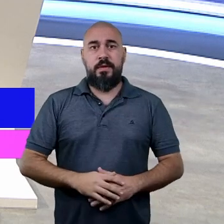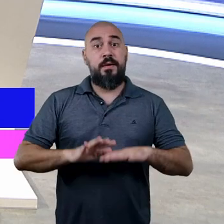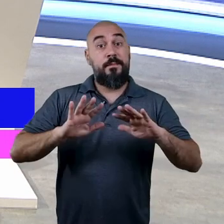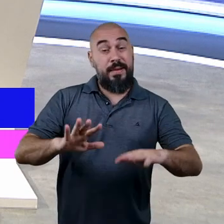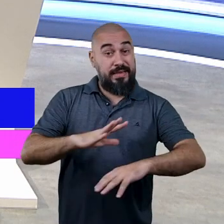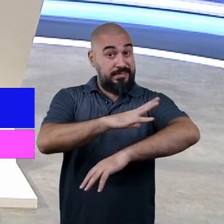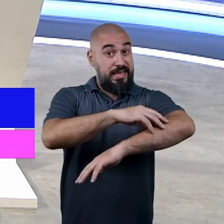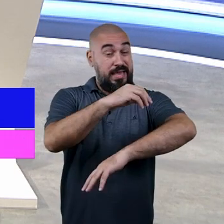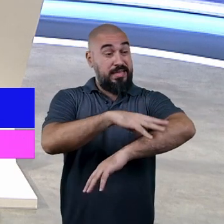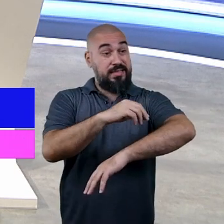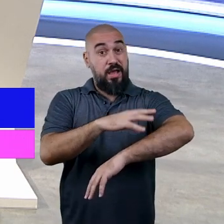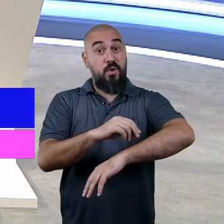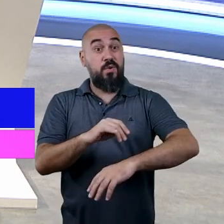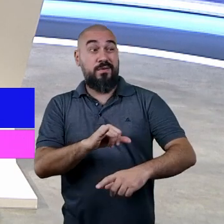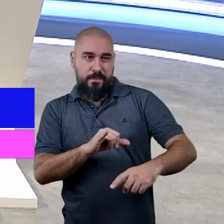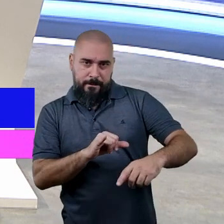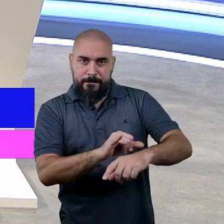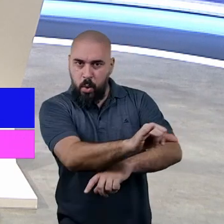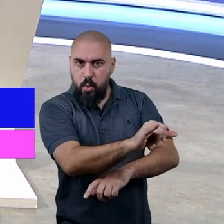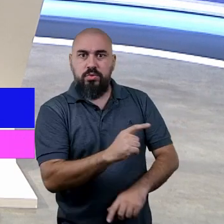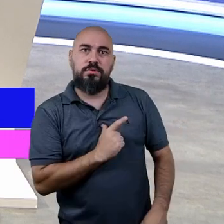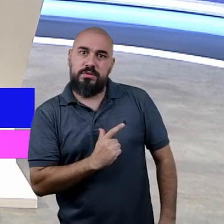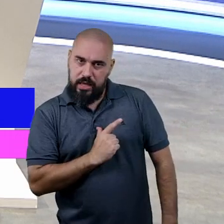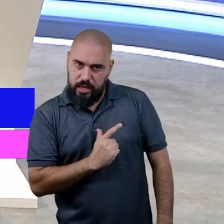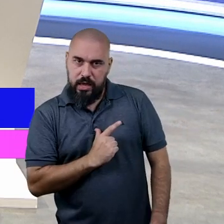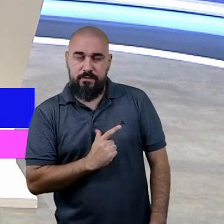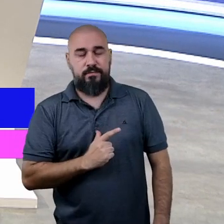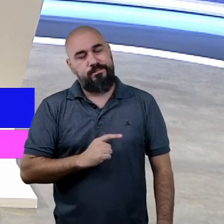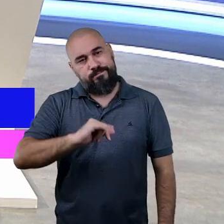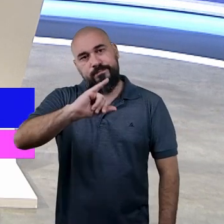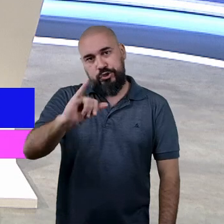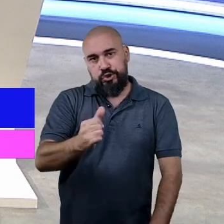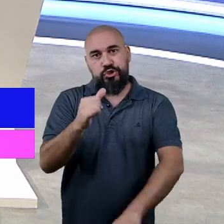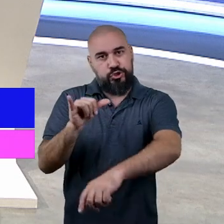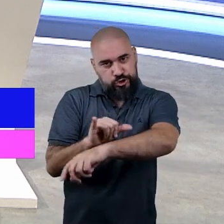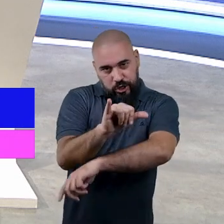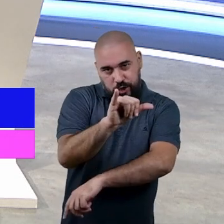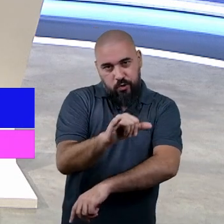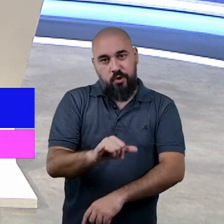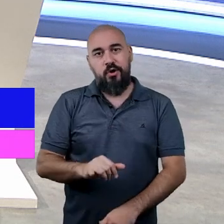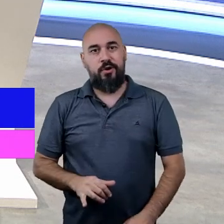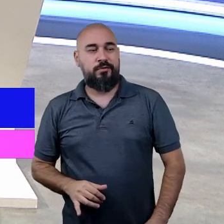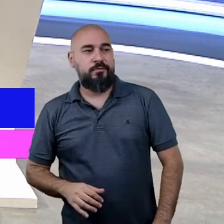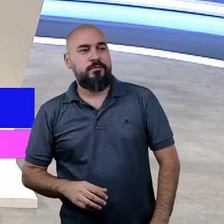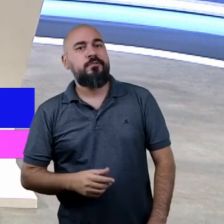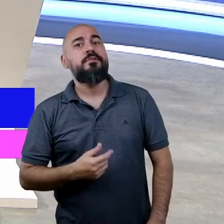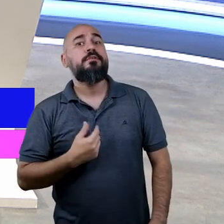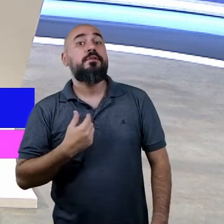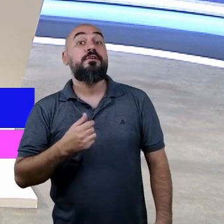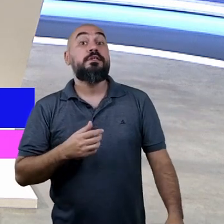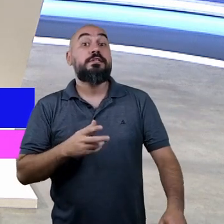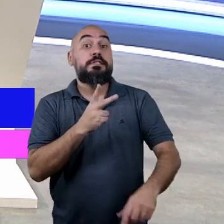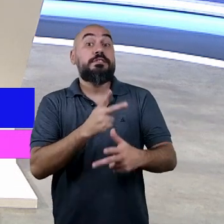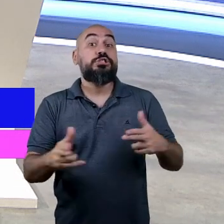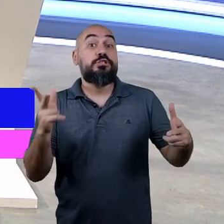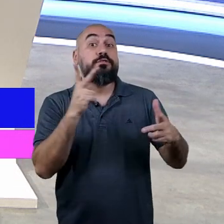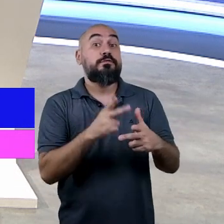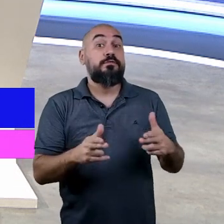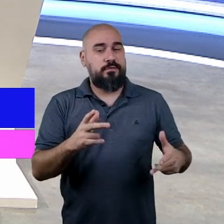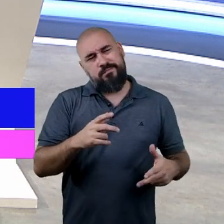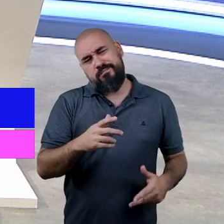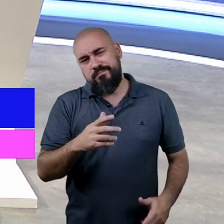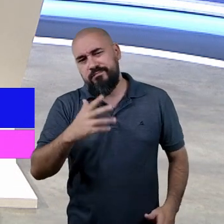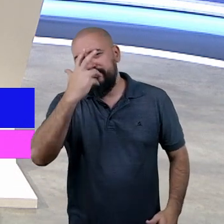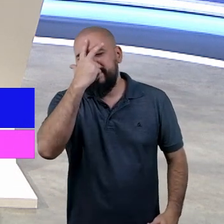Esaú recebesse a bênção, Jacó apresentou-se como se fosse o seu irmão e recebeu a bênção do